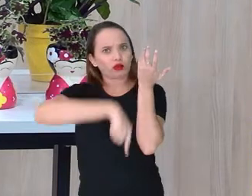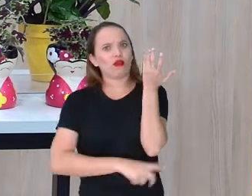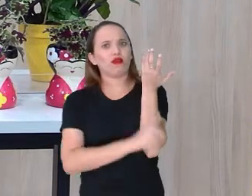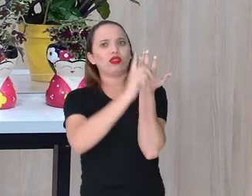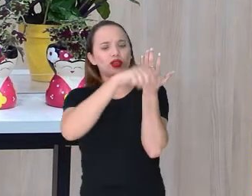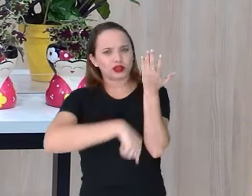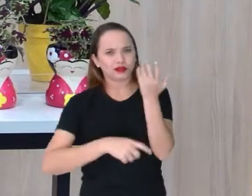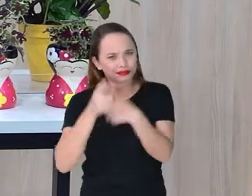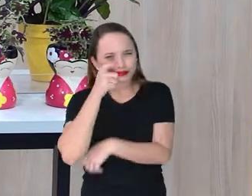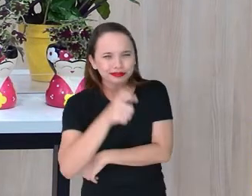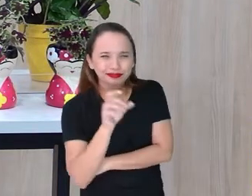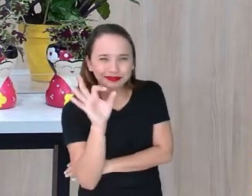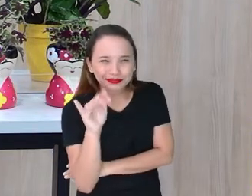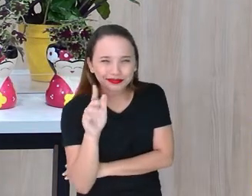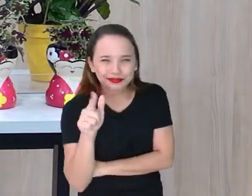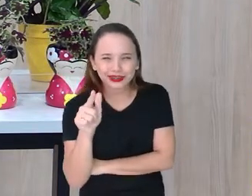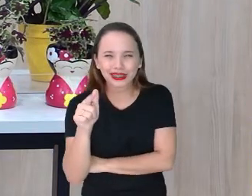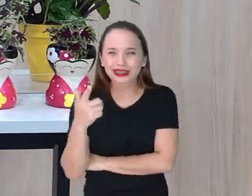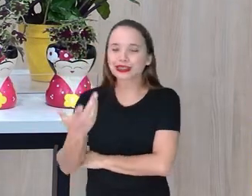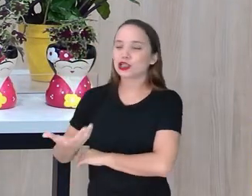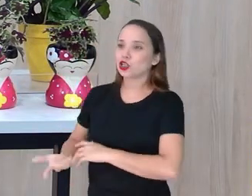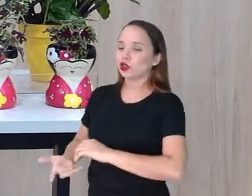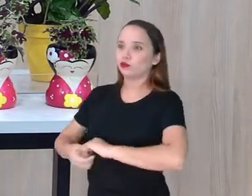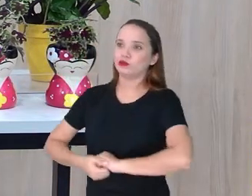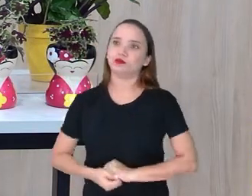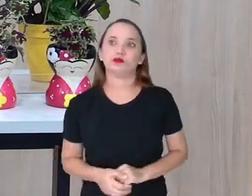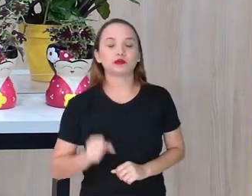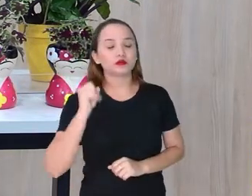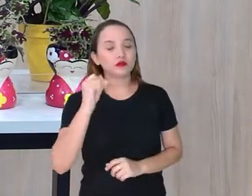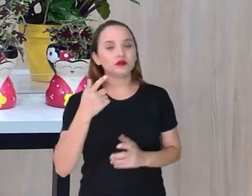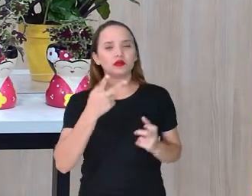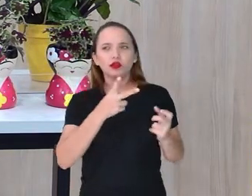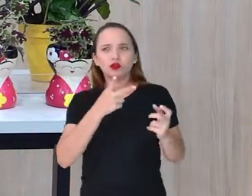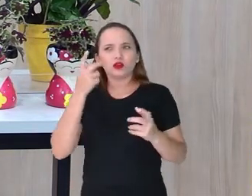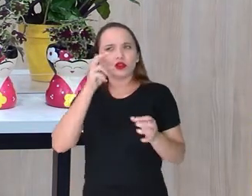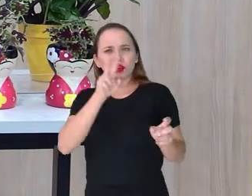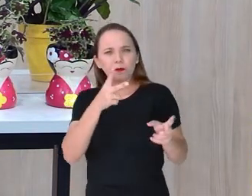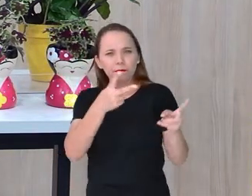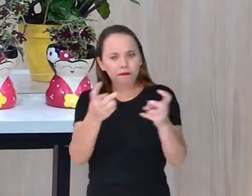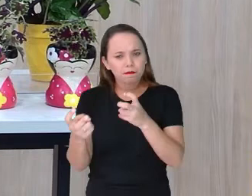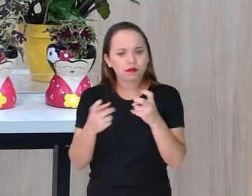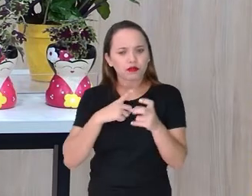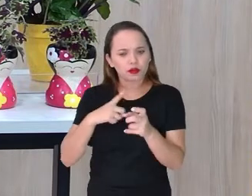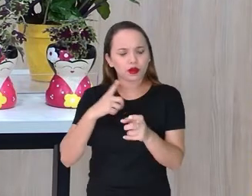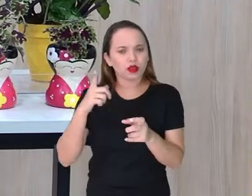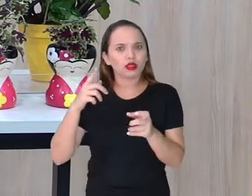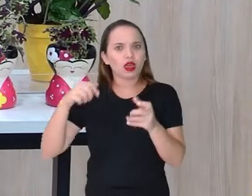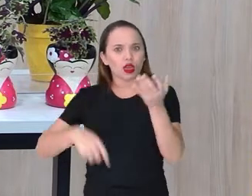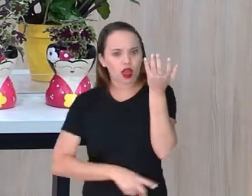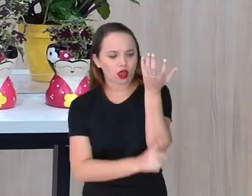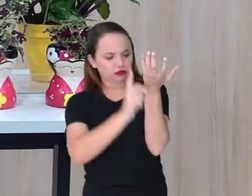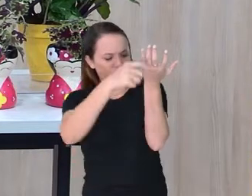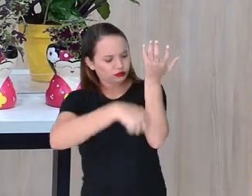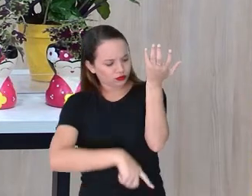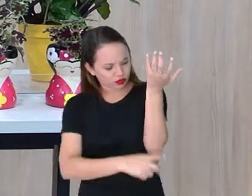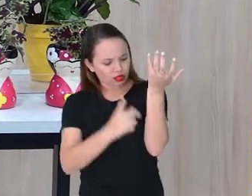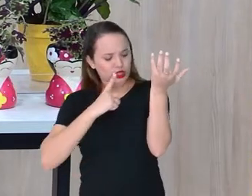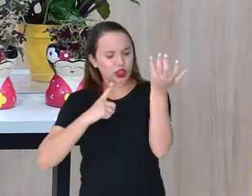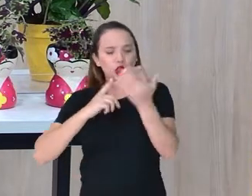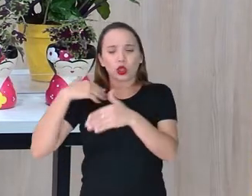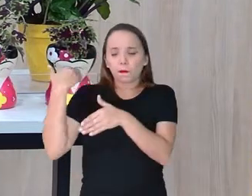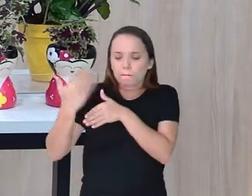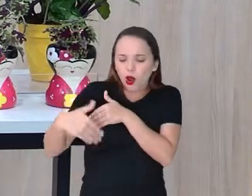Não é interessante? Observe aí, para a gente ver a fotossíntese é todo um processo que acontece. Então, esse processo aí,